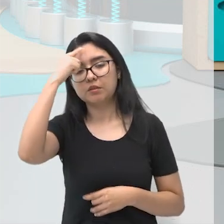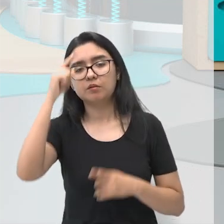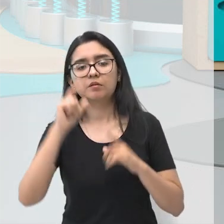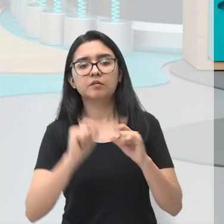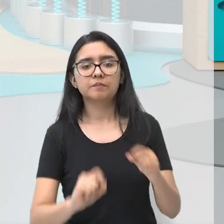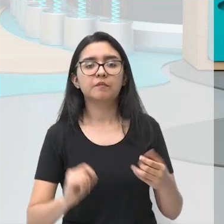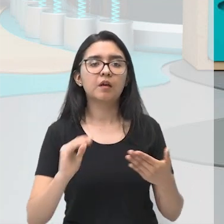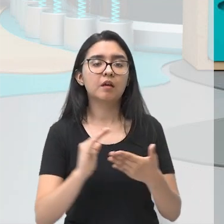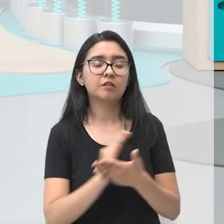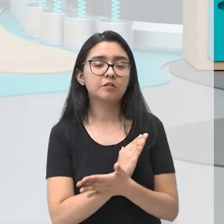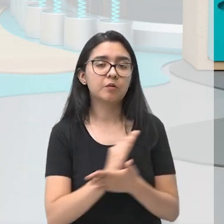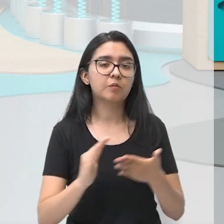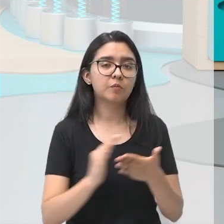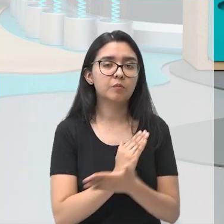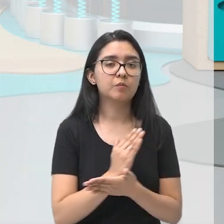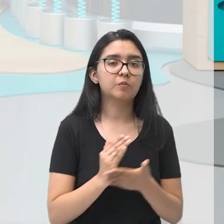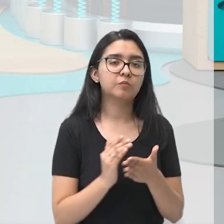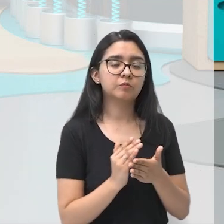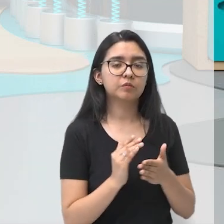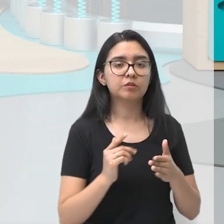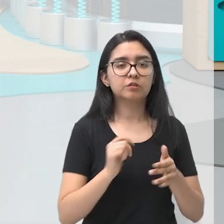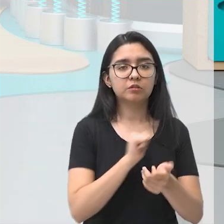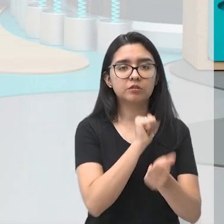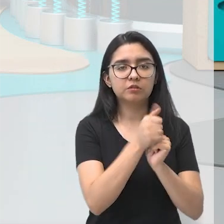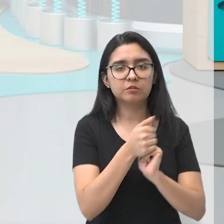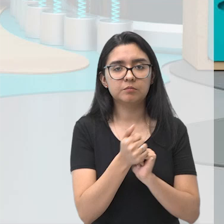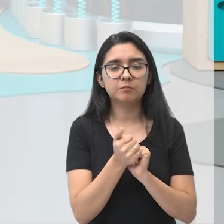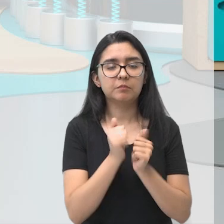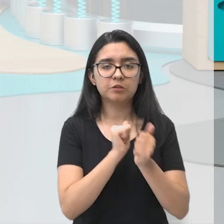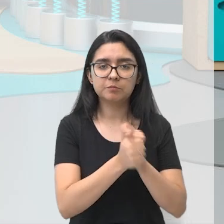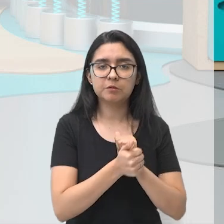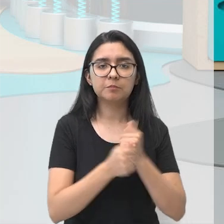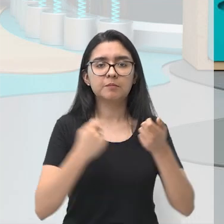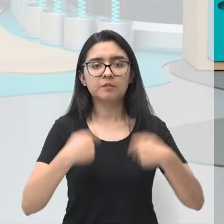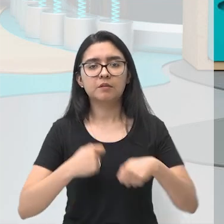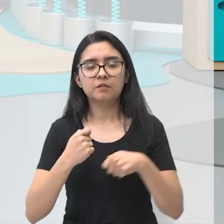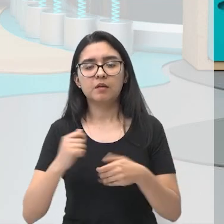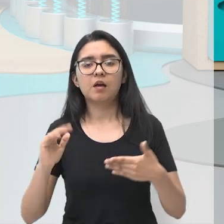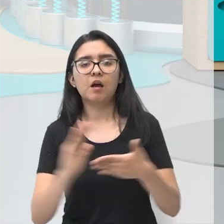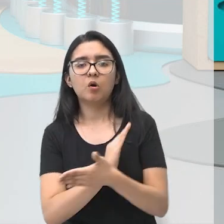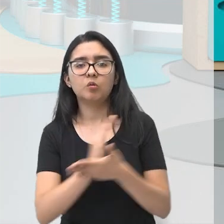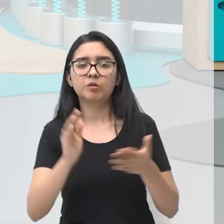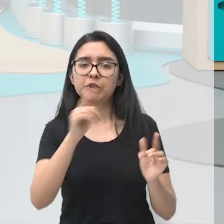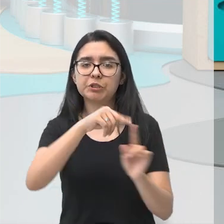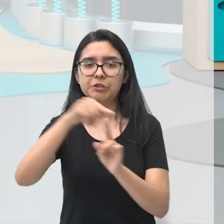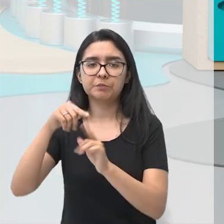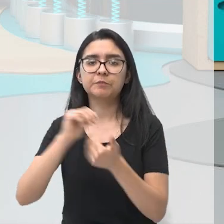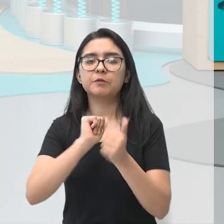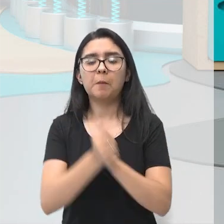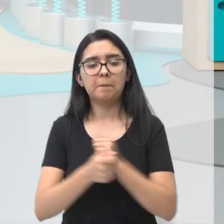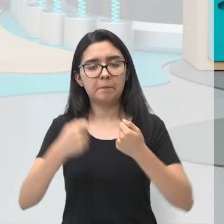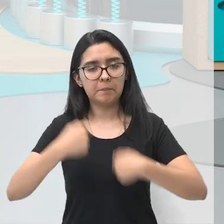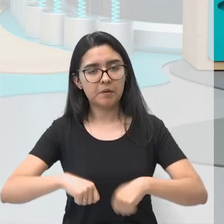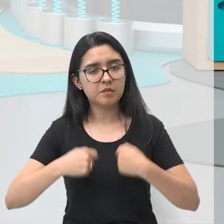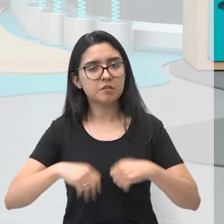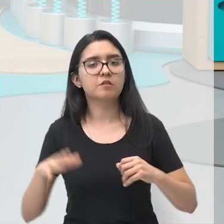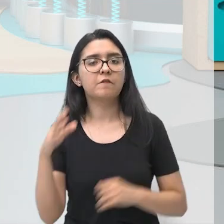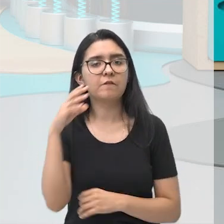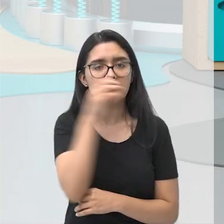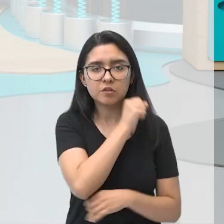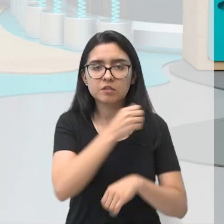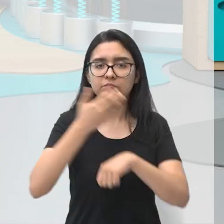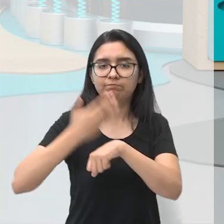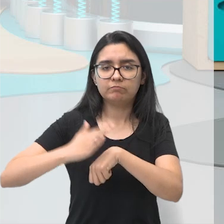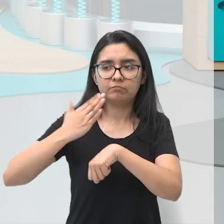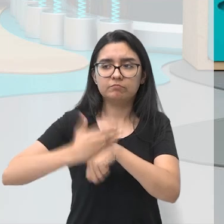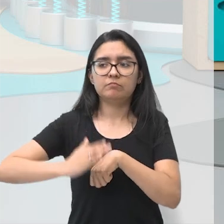realizar alguns esportes. Então, eu preciso já colocar na minha cabeça que para algumas modalidades eu vou precisar desenvolver, vou precisar treinar